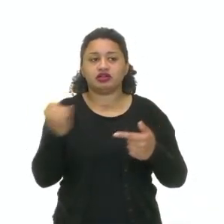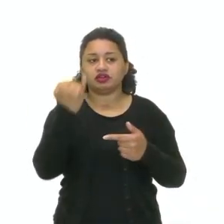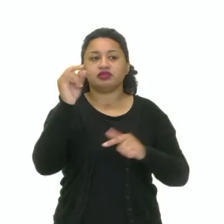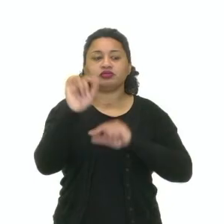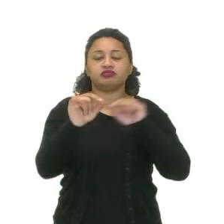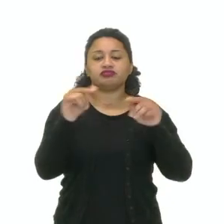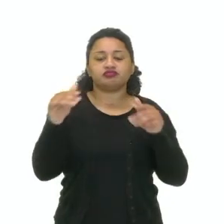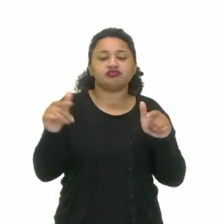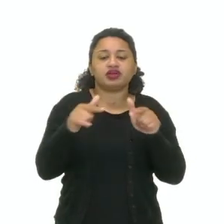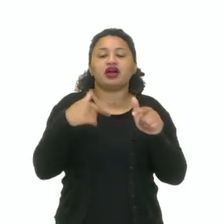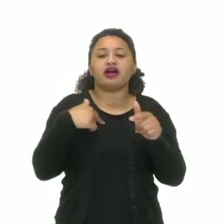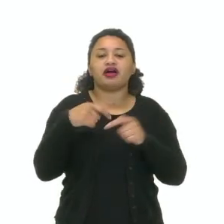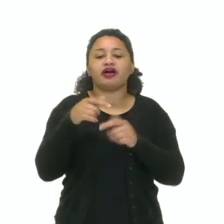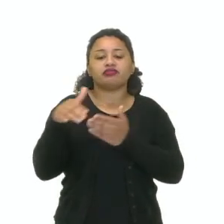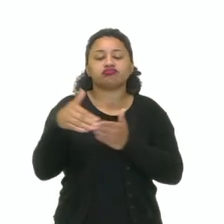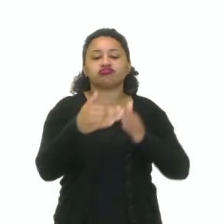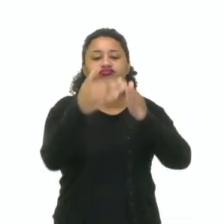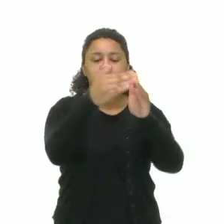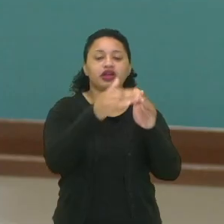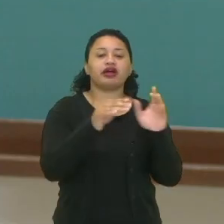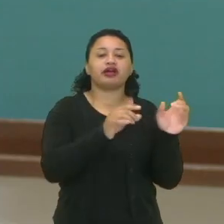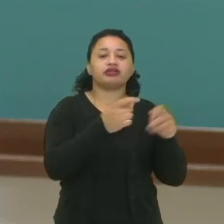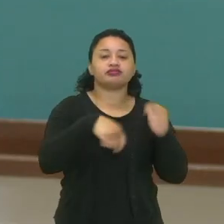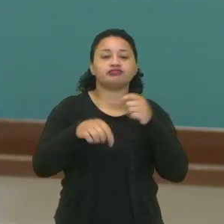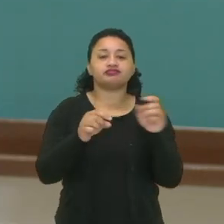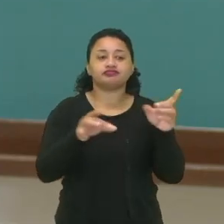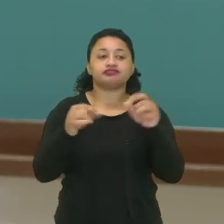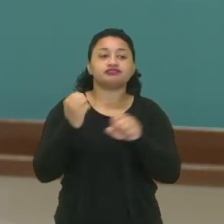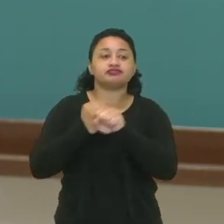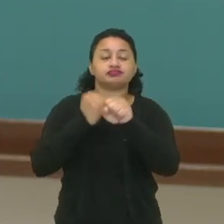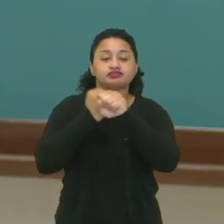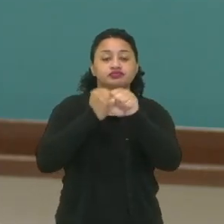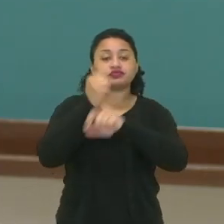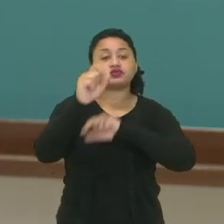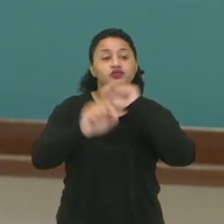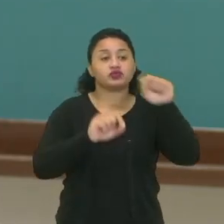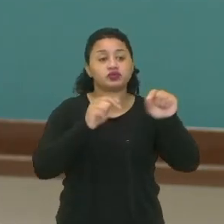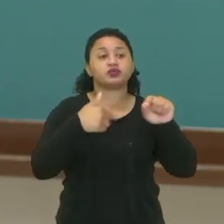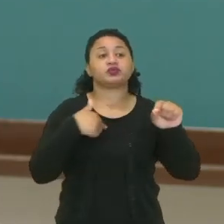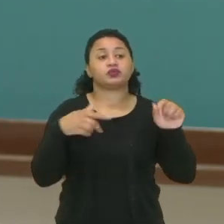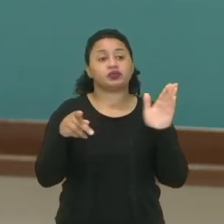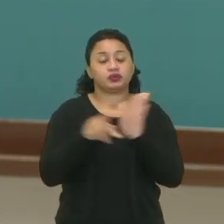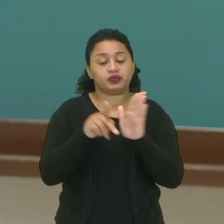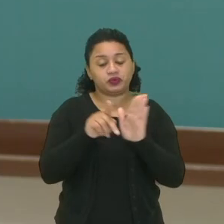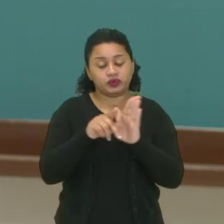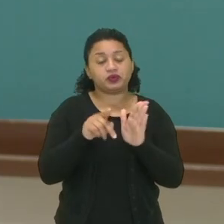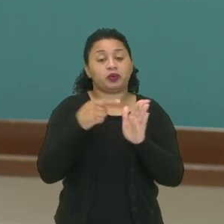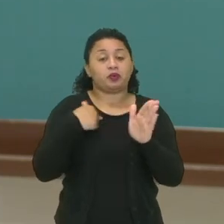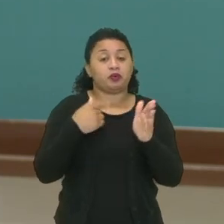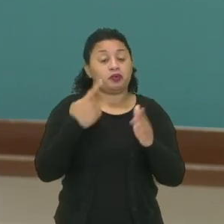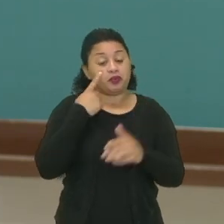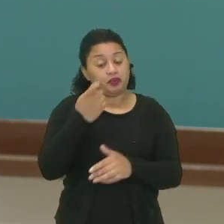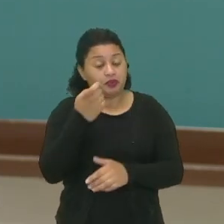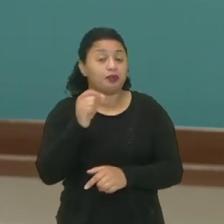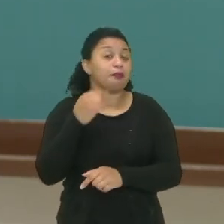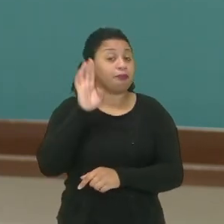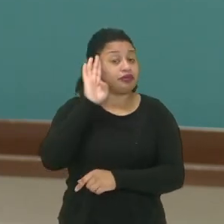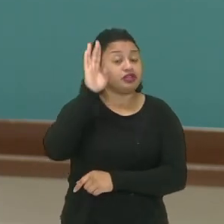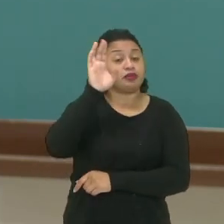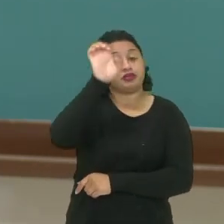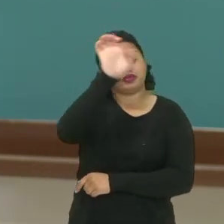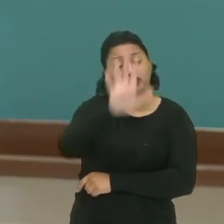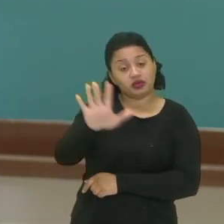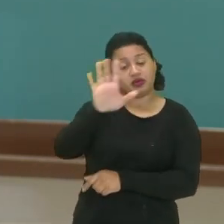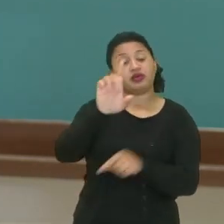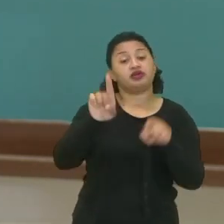Então, aí está a resposta mais completa. Então, foi construída então para atender os interesses principalmente dos europeus e